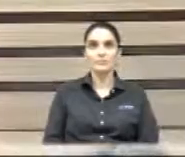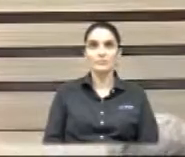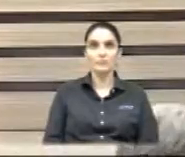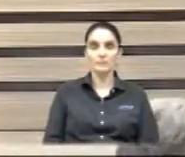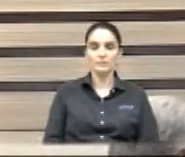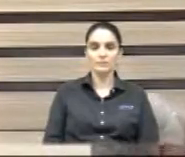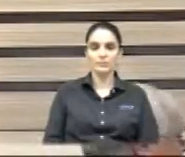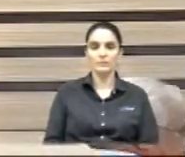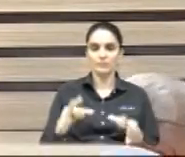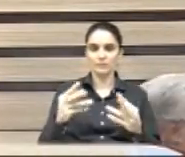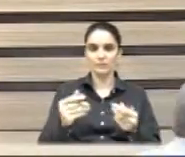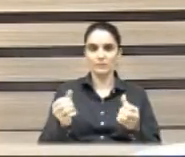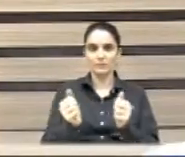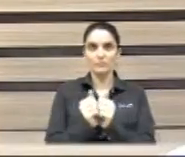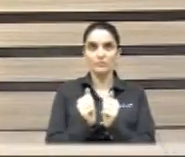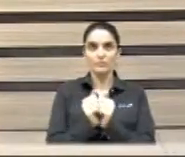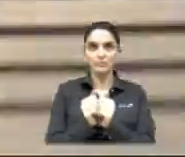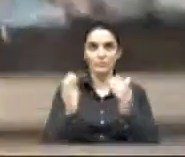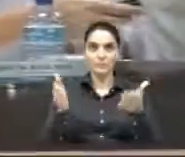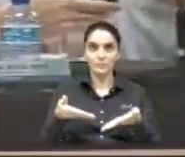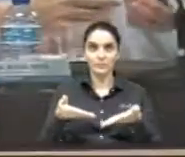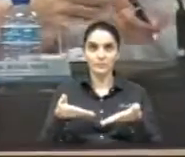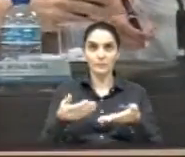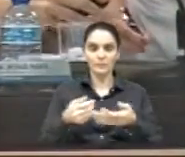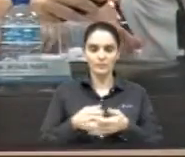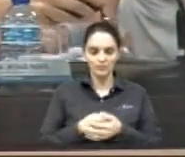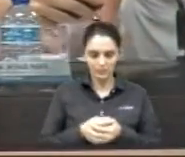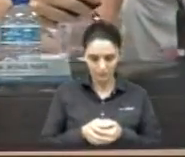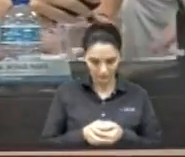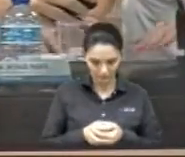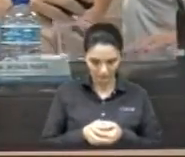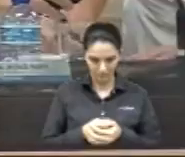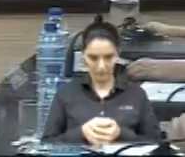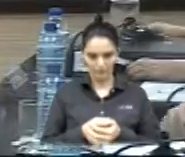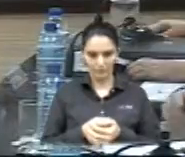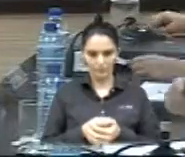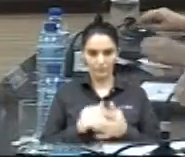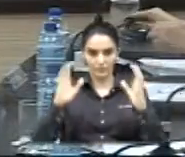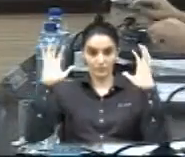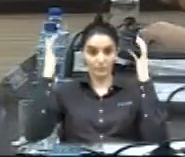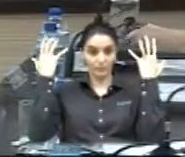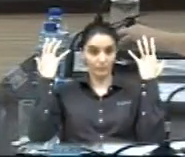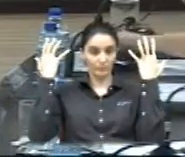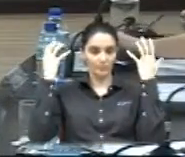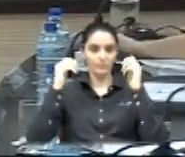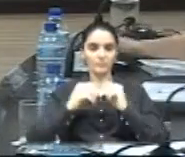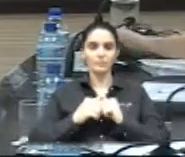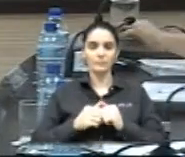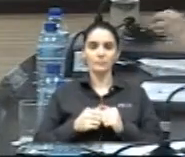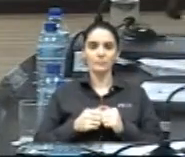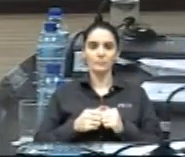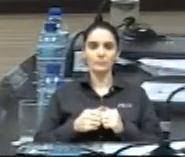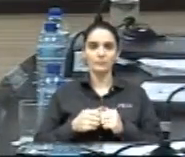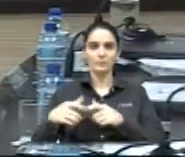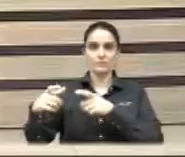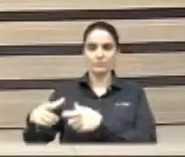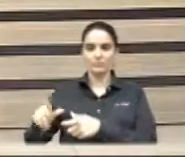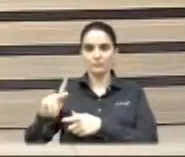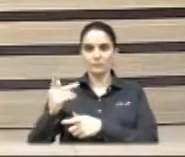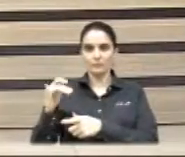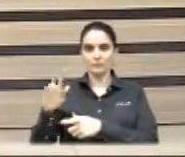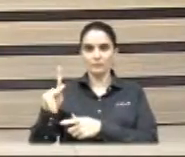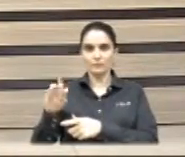que nos acompanha, hoje a paróquia de Santa Isabel está em festa. Lá no Parque Porto, as